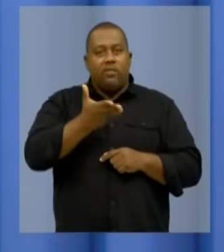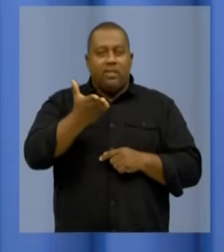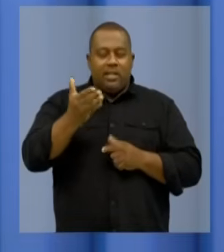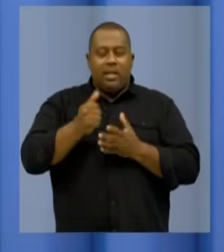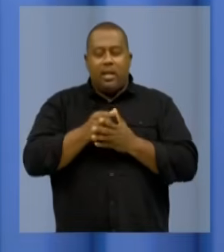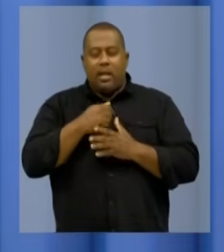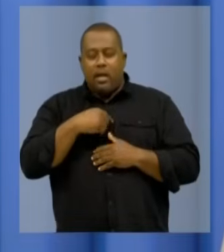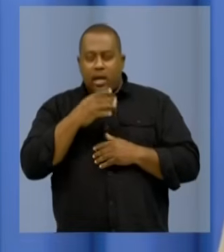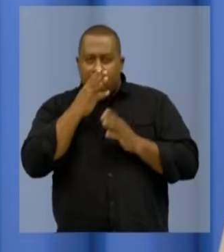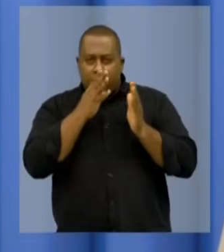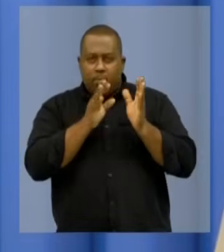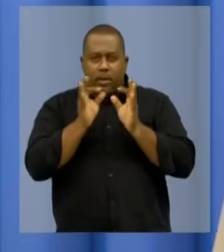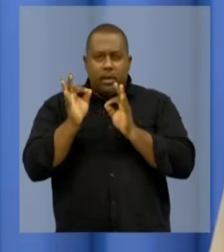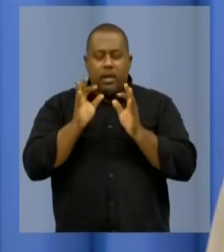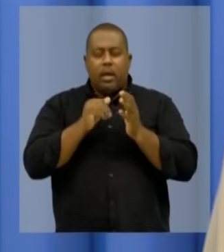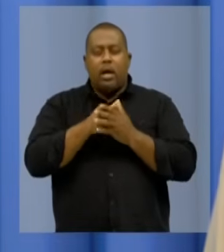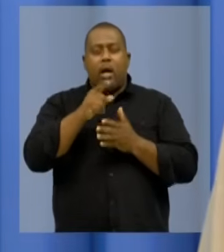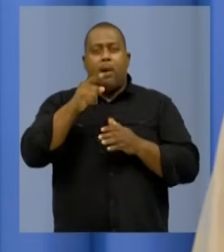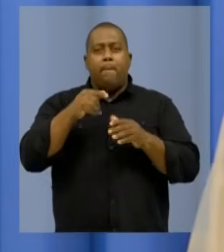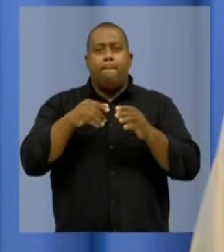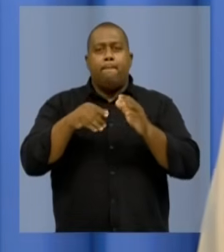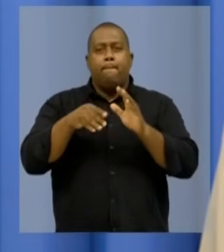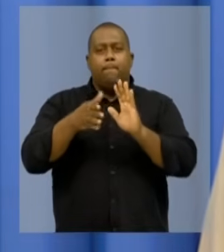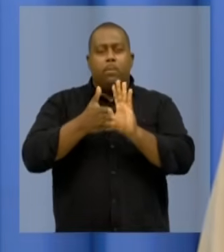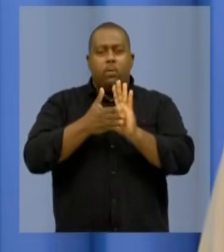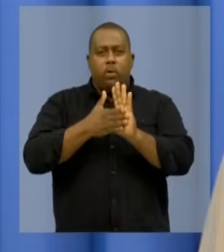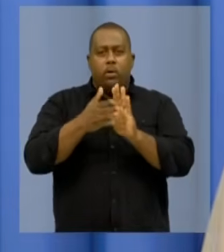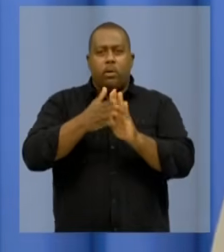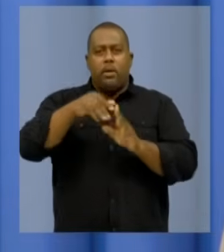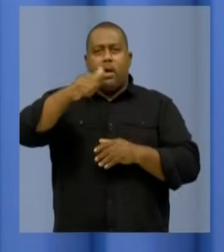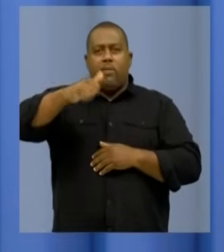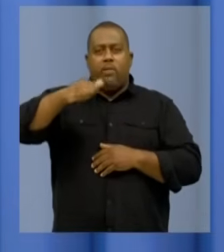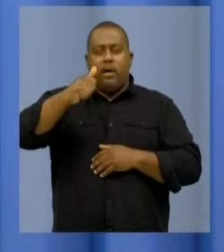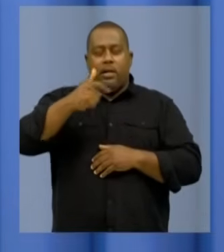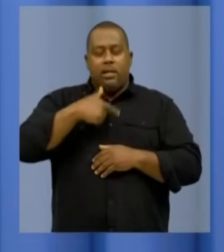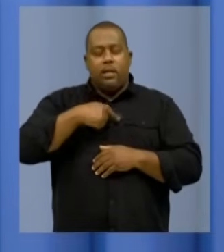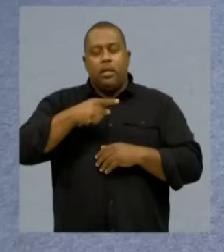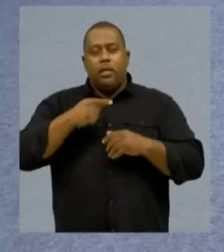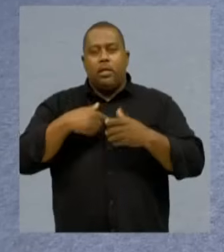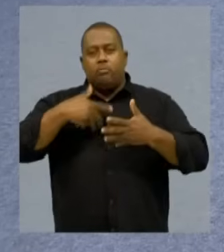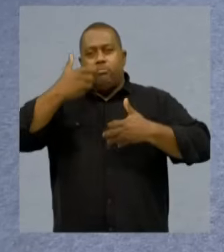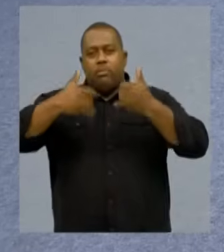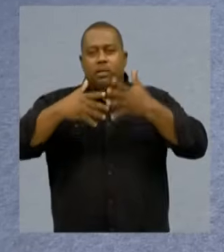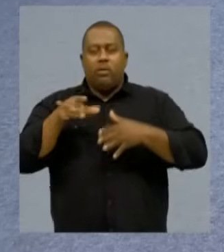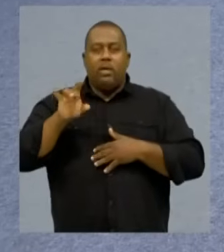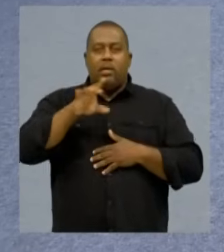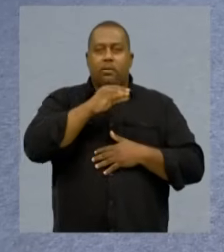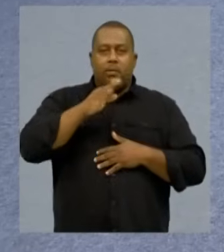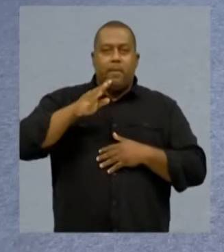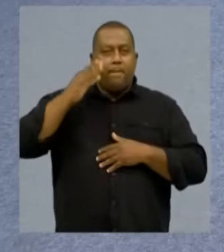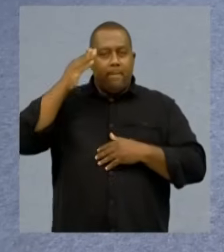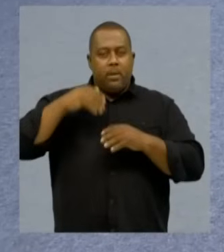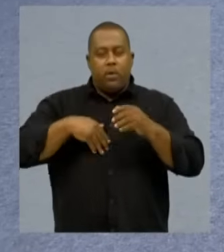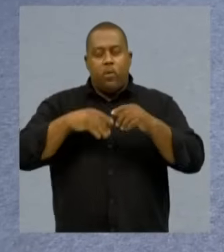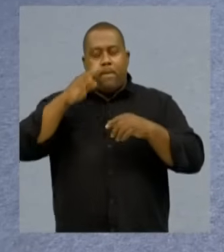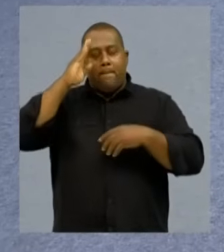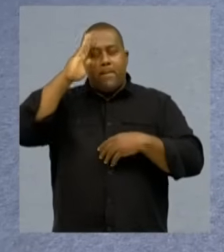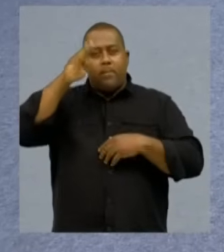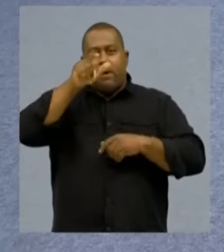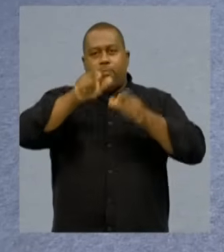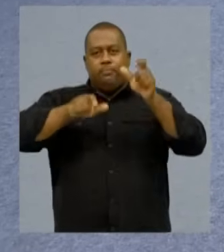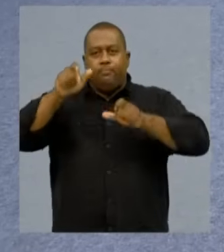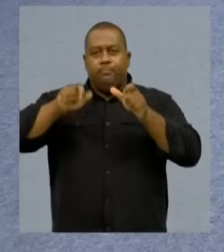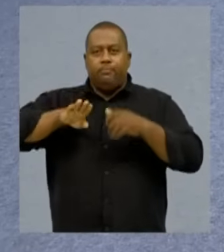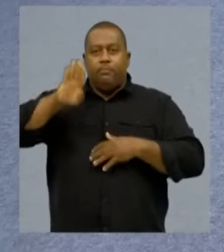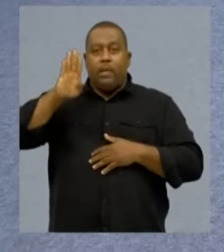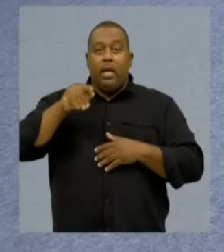as propostas e avalie o desempenho dos principais candidatos. Aqui, no nosso estúdio,